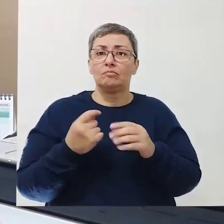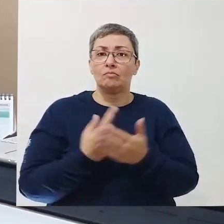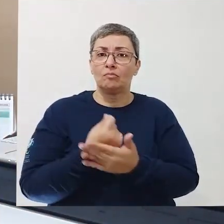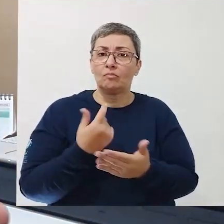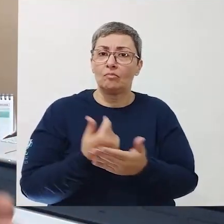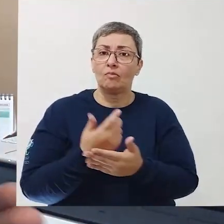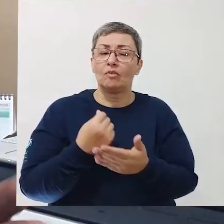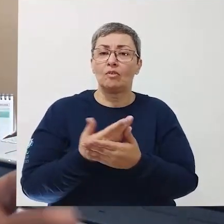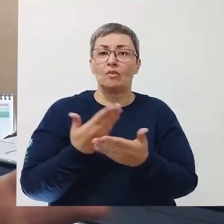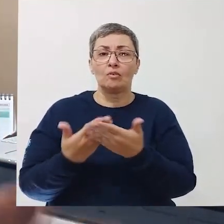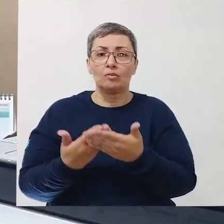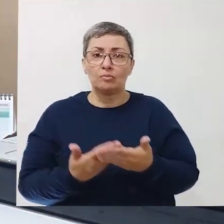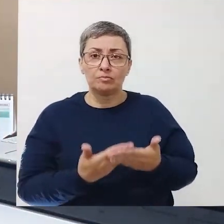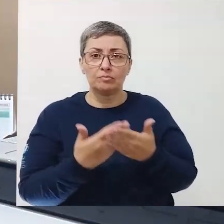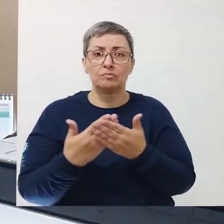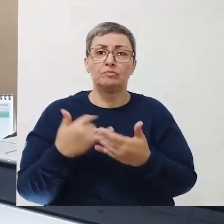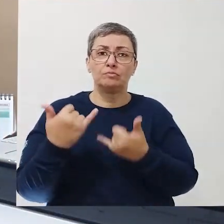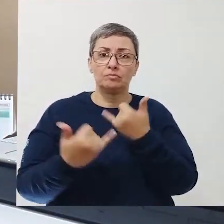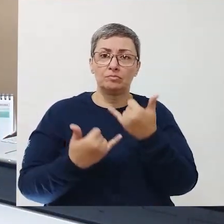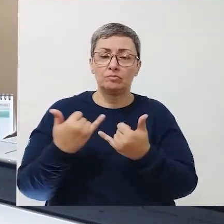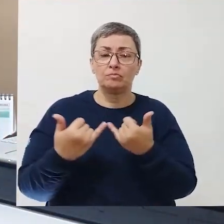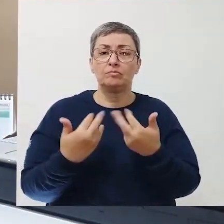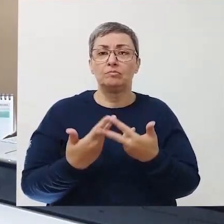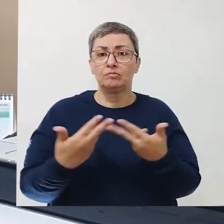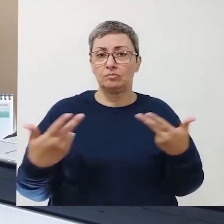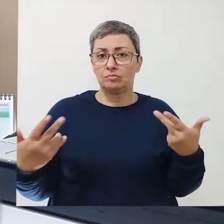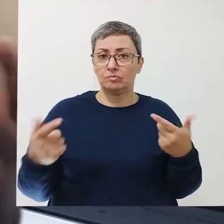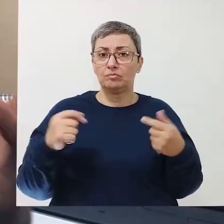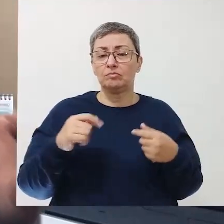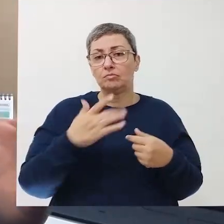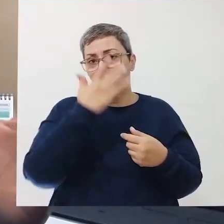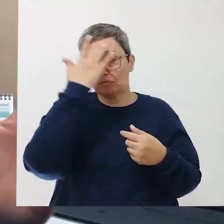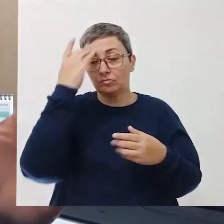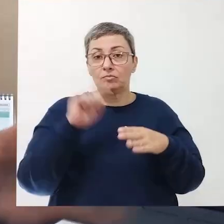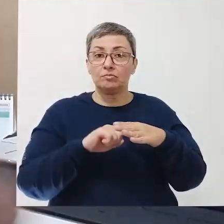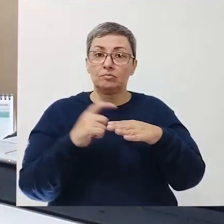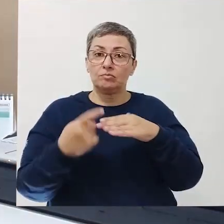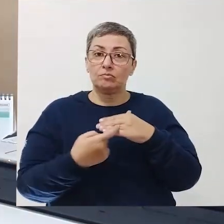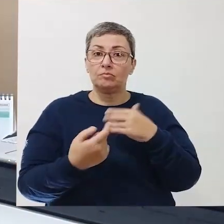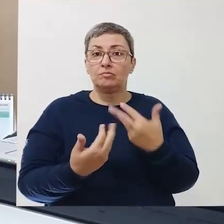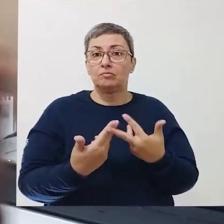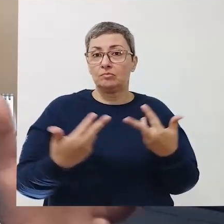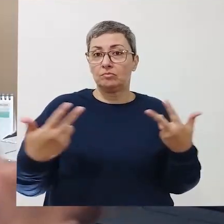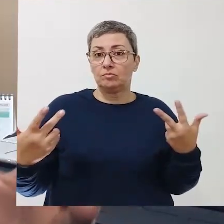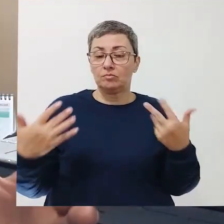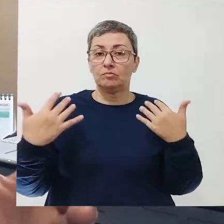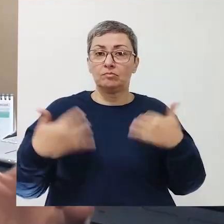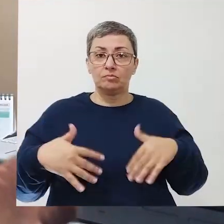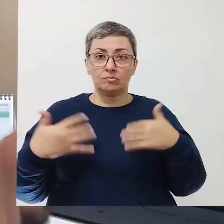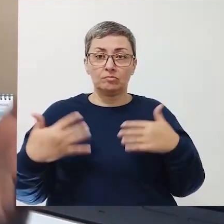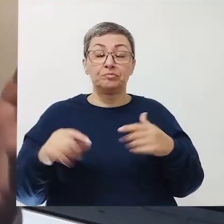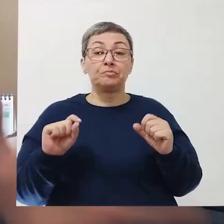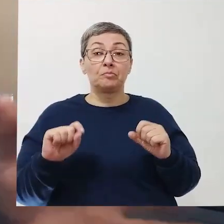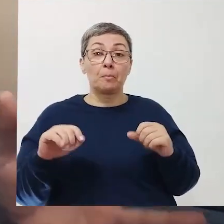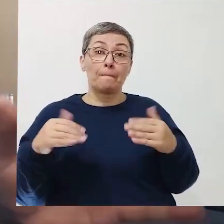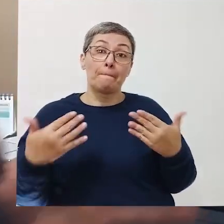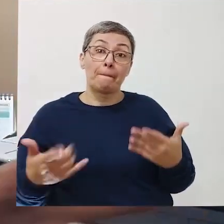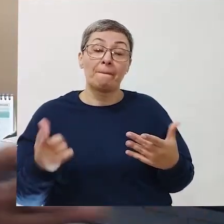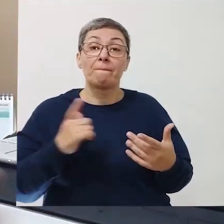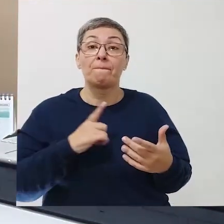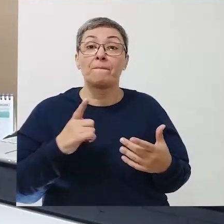sistemáticos e apelidos pejorativos Ameaças por quaisquer meios Grafites depreciativos